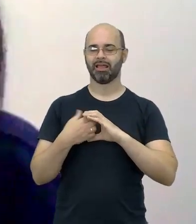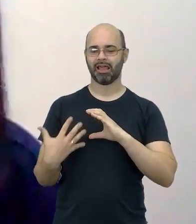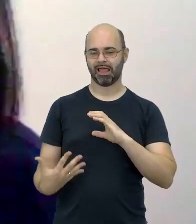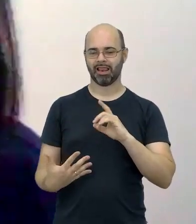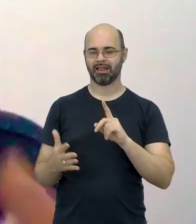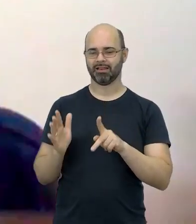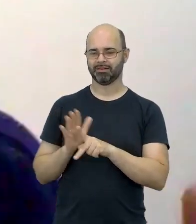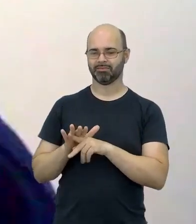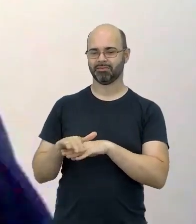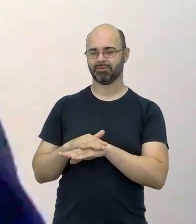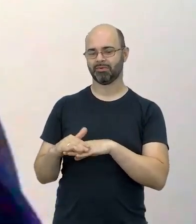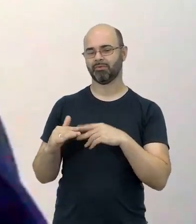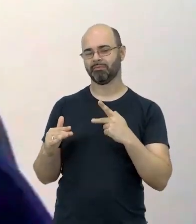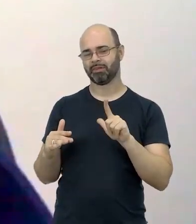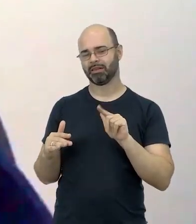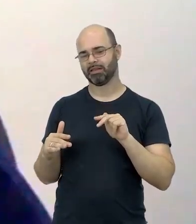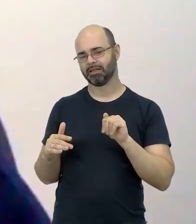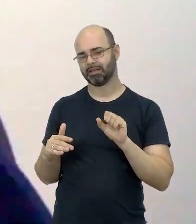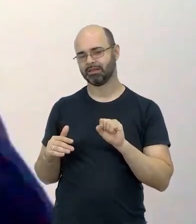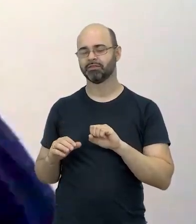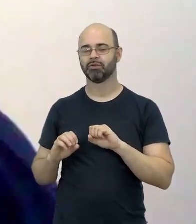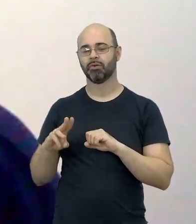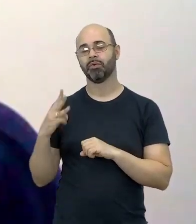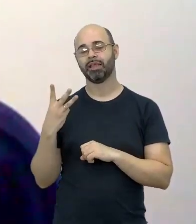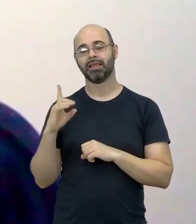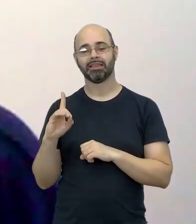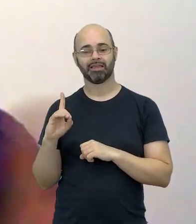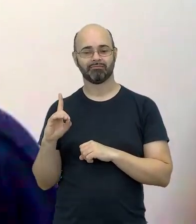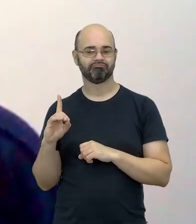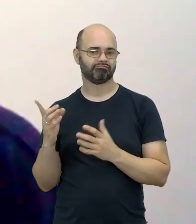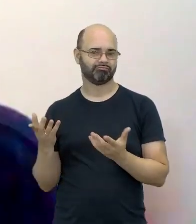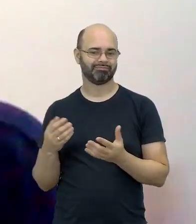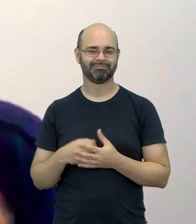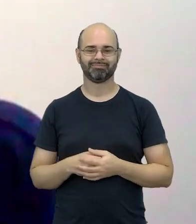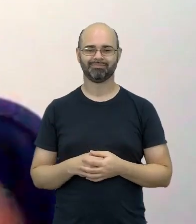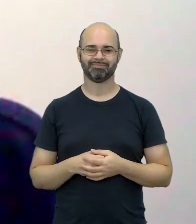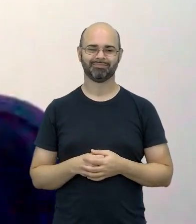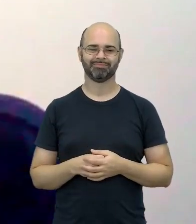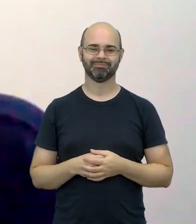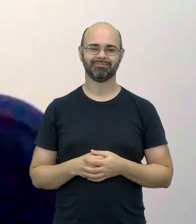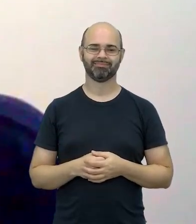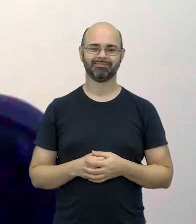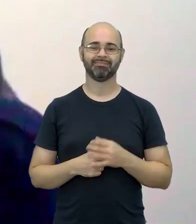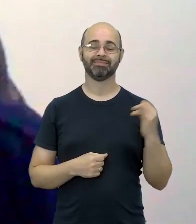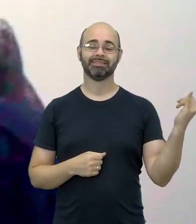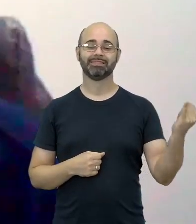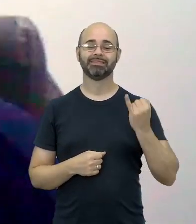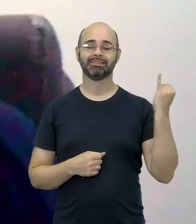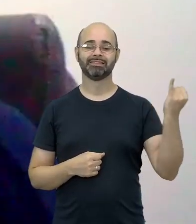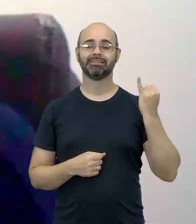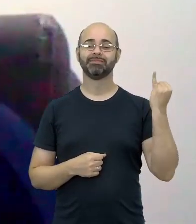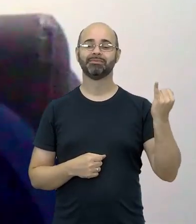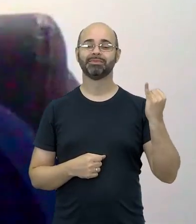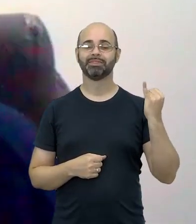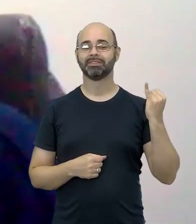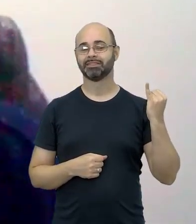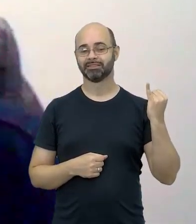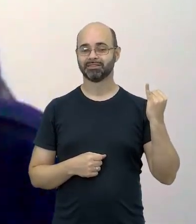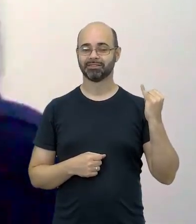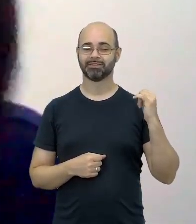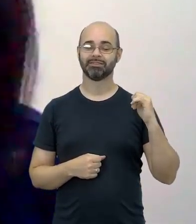figuras planas ou das figuras tridimensionais. Então, o que é importante, no fundo, é que